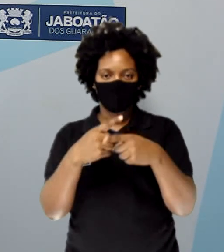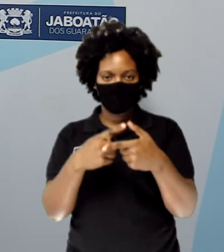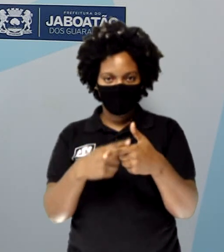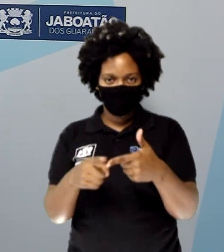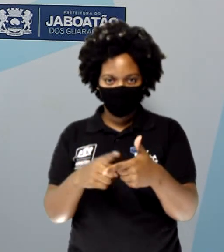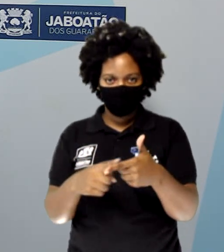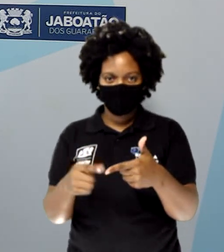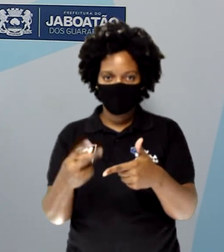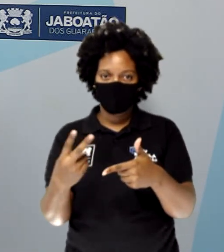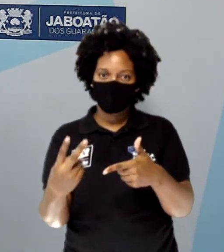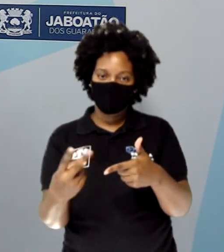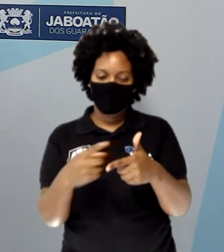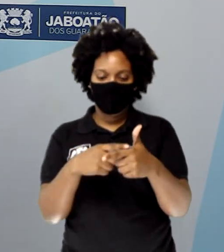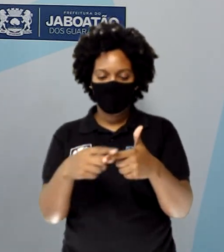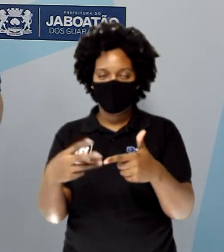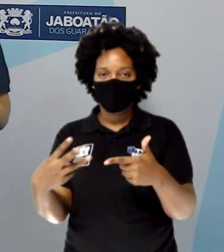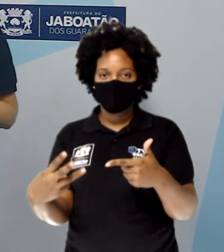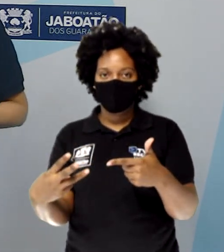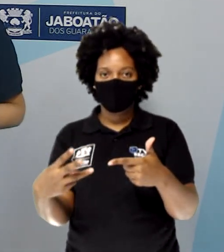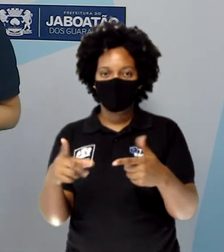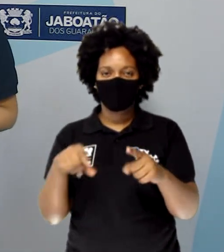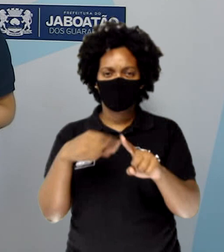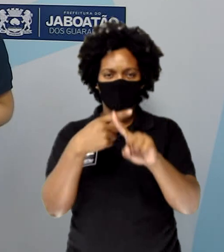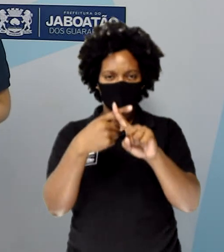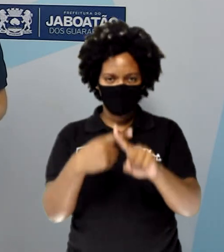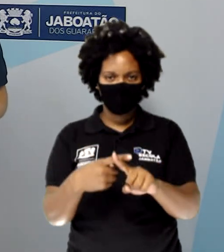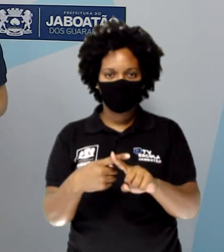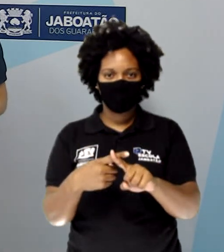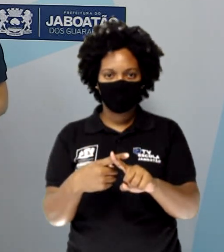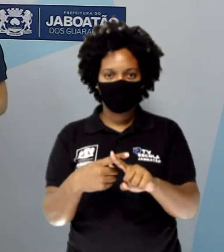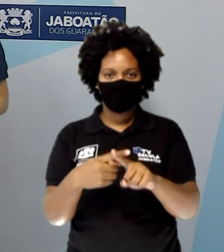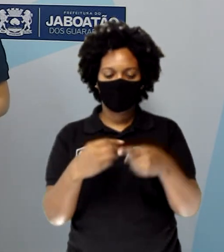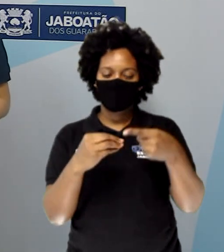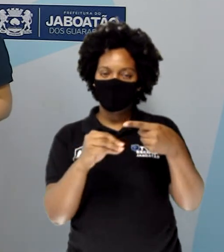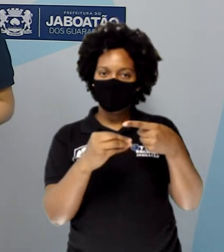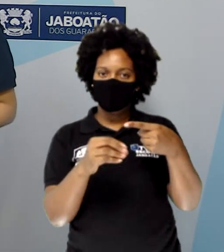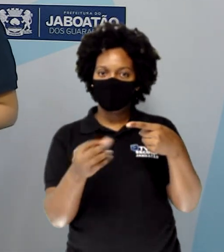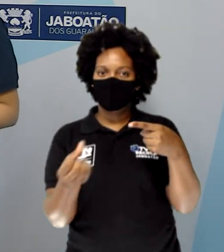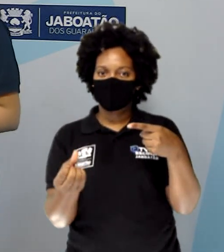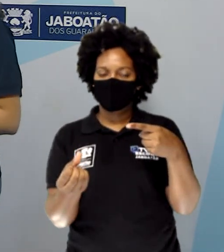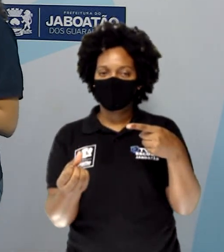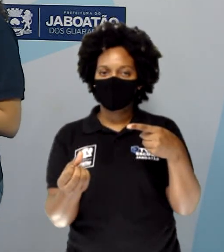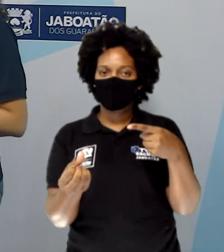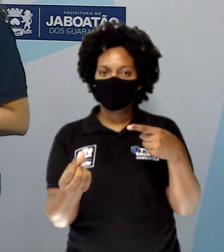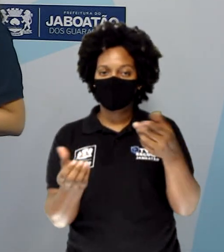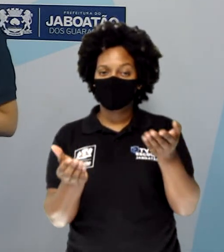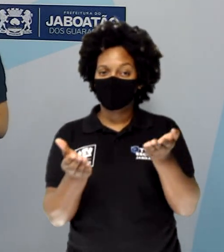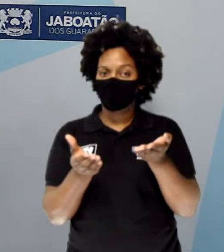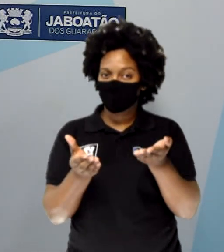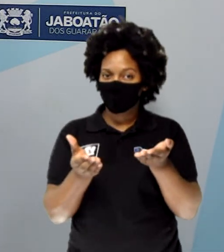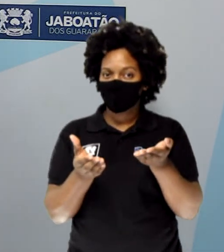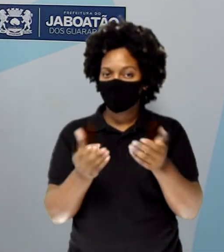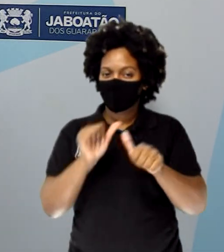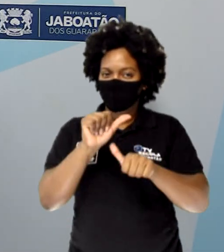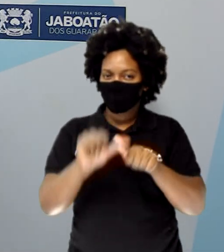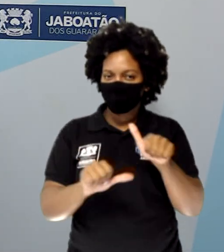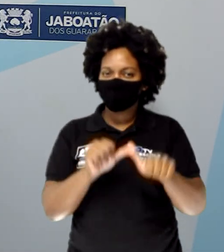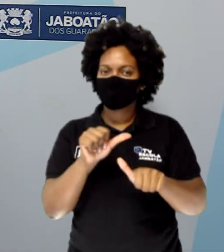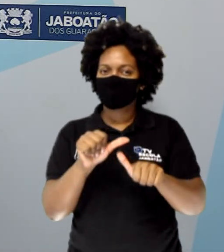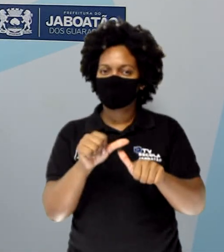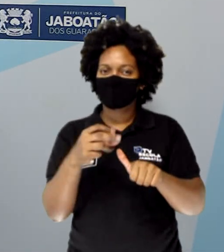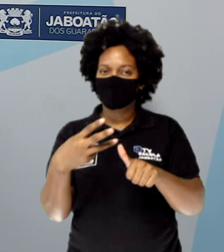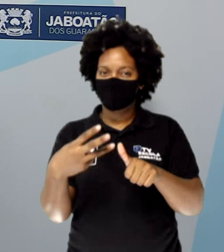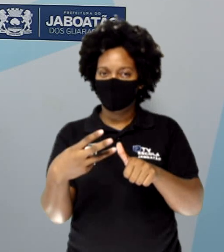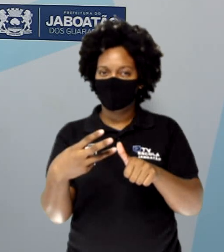dividindo por 3. Quando a gente multiplica, a gente vai ter denominador 6 agora. E aí, para transformar esse